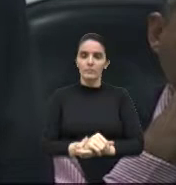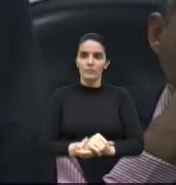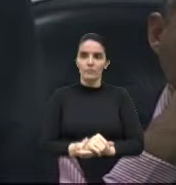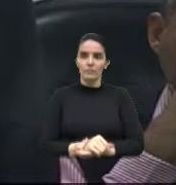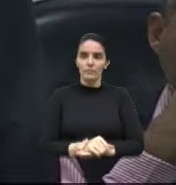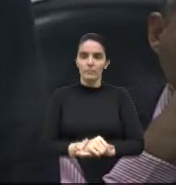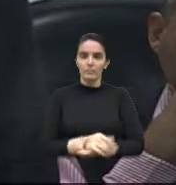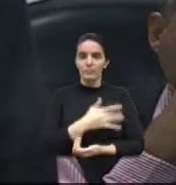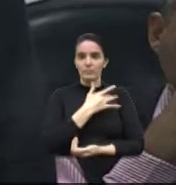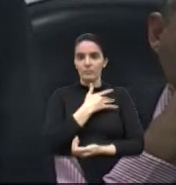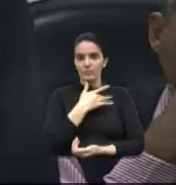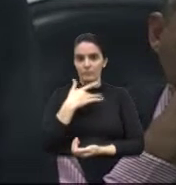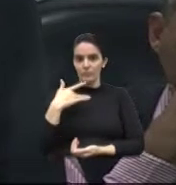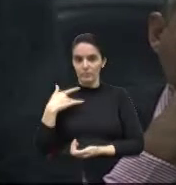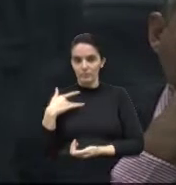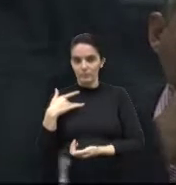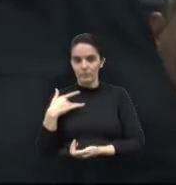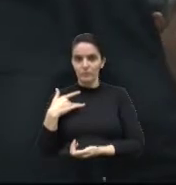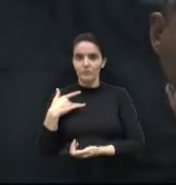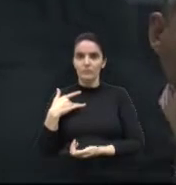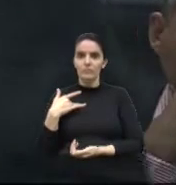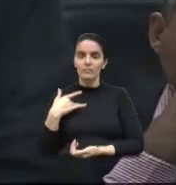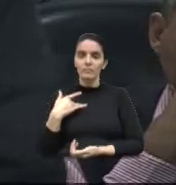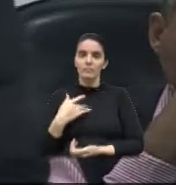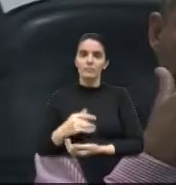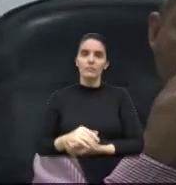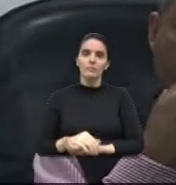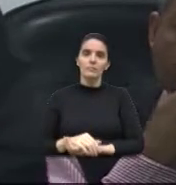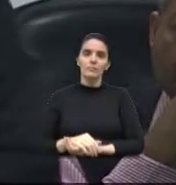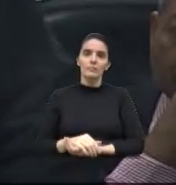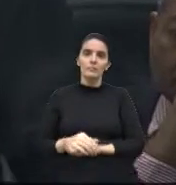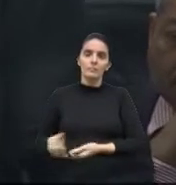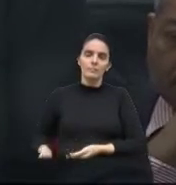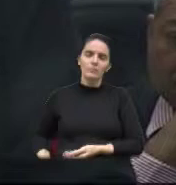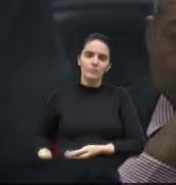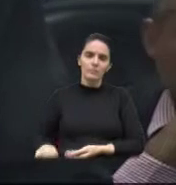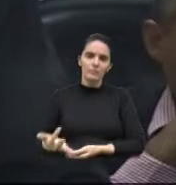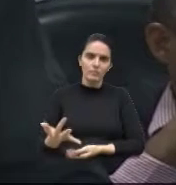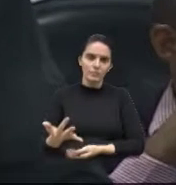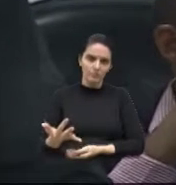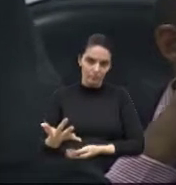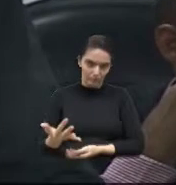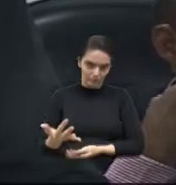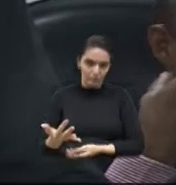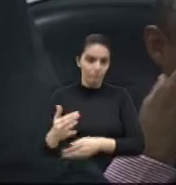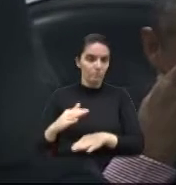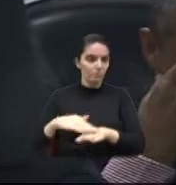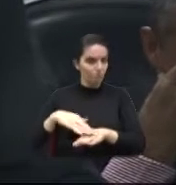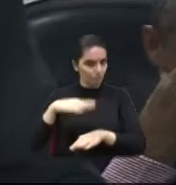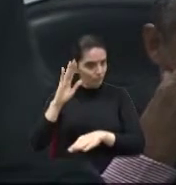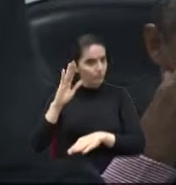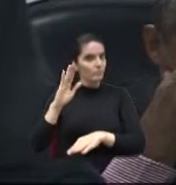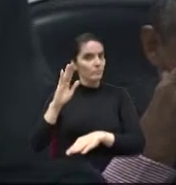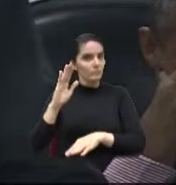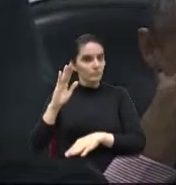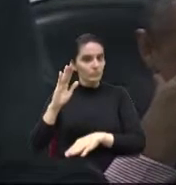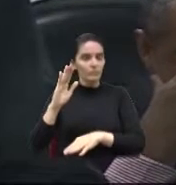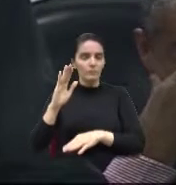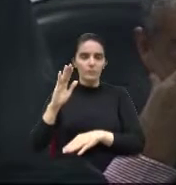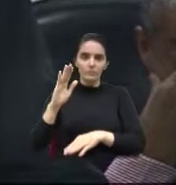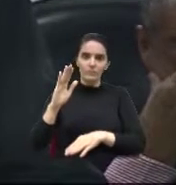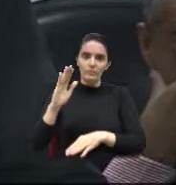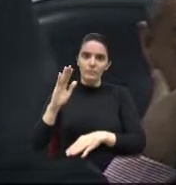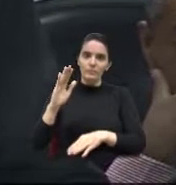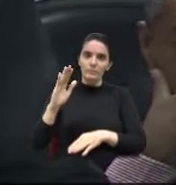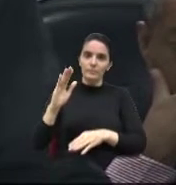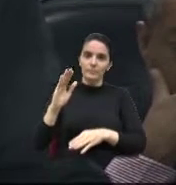na saúde, como tem falado, e foi gasto tanto dinheiro, ou até mais, do que um